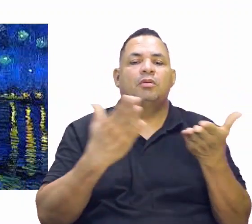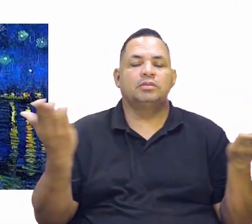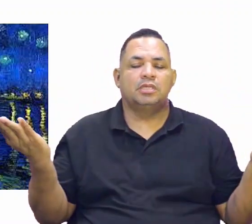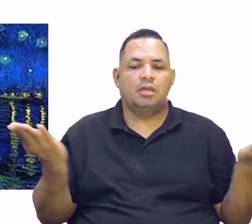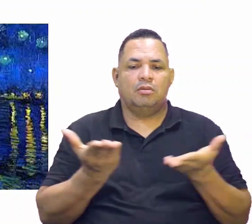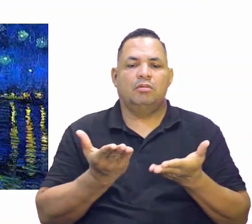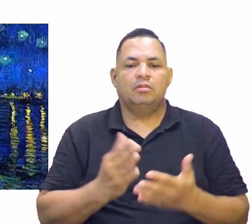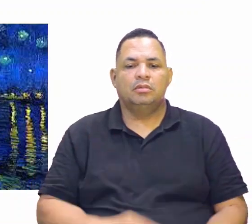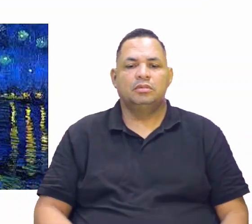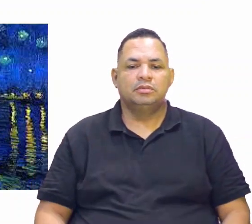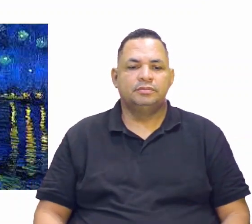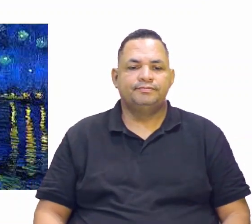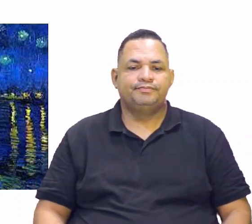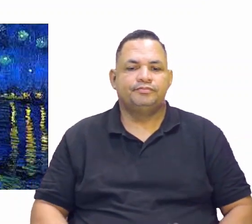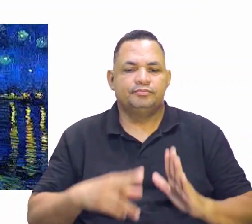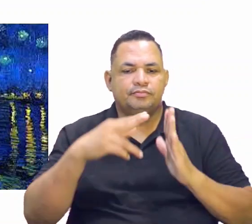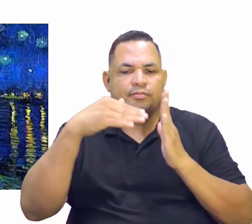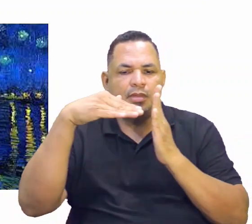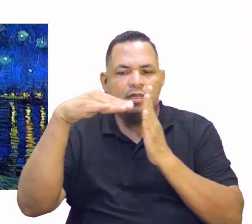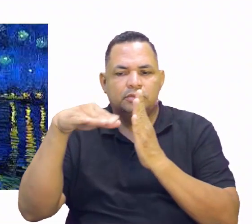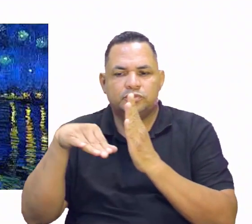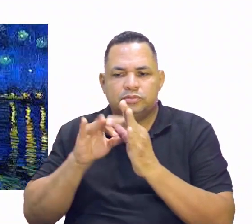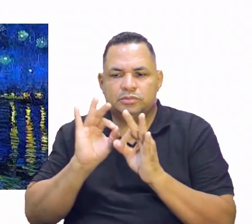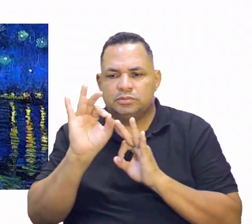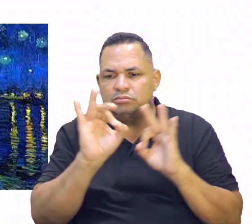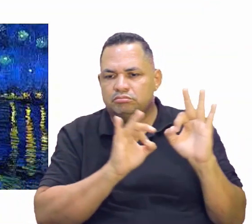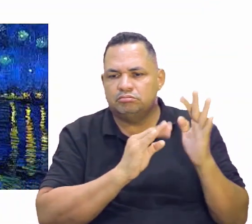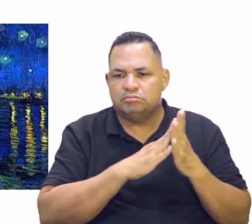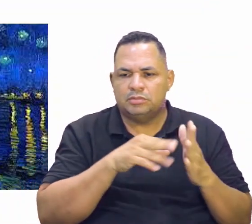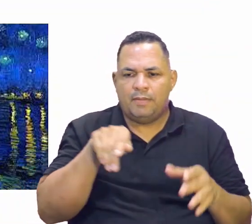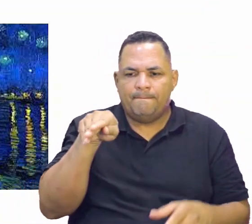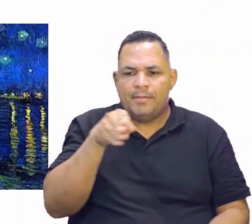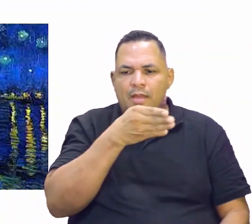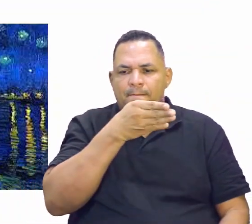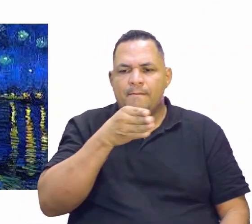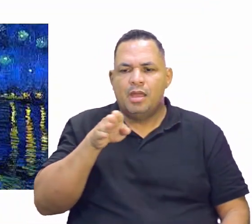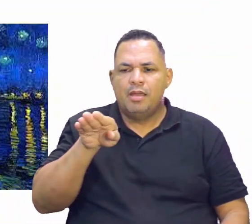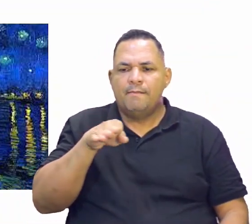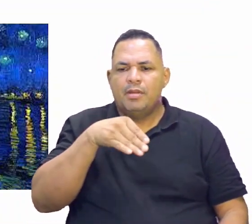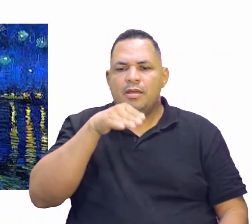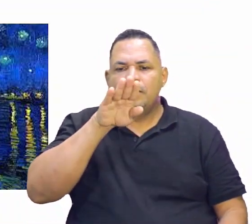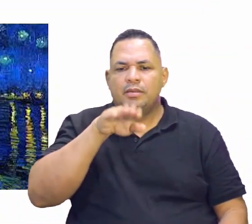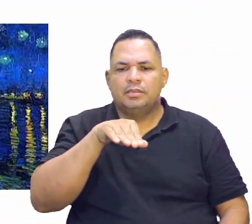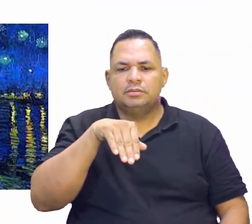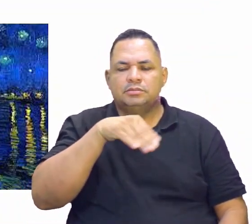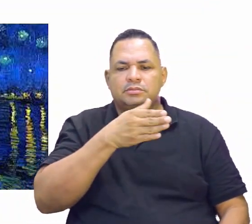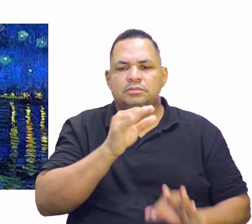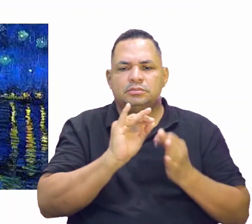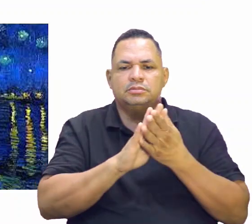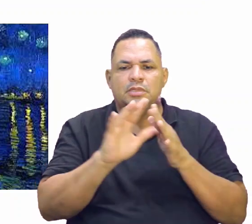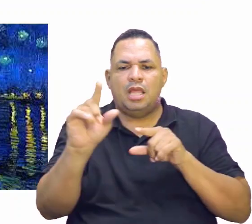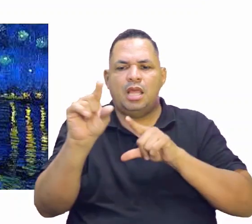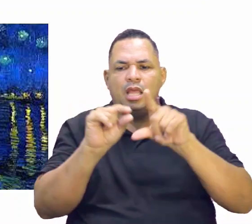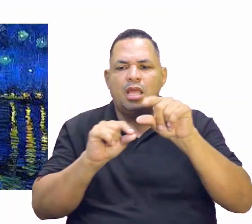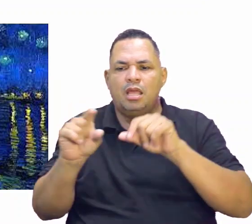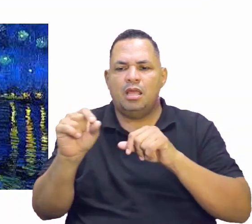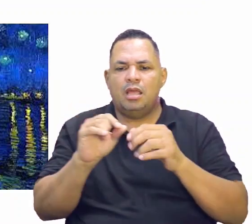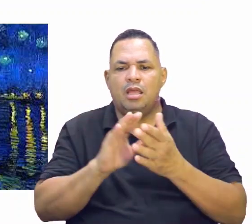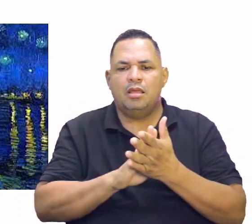nesse momento. O pincel ou espátula não vai e vem, fazendo e refazendo, e uma preferência